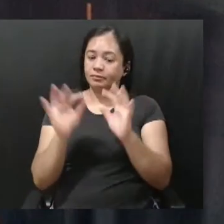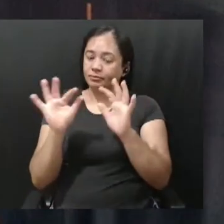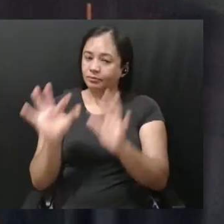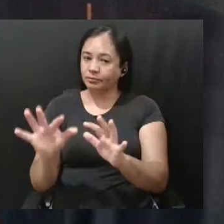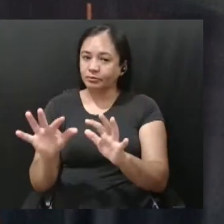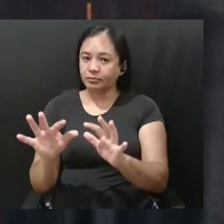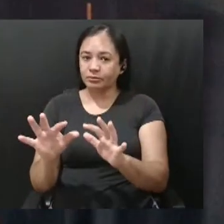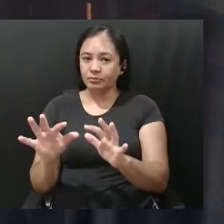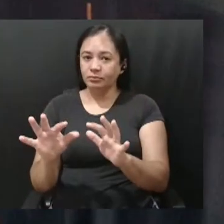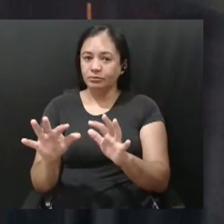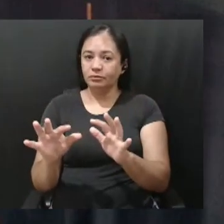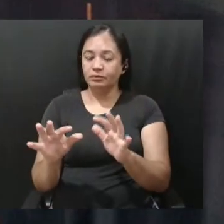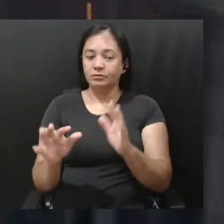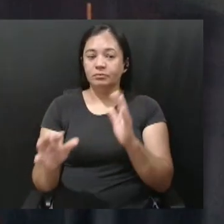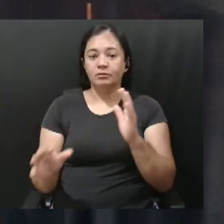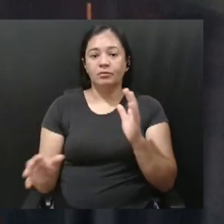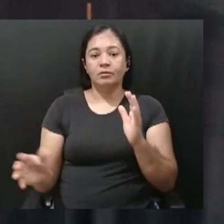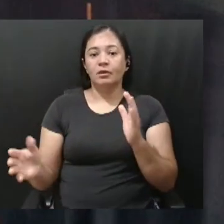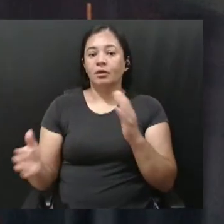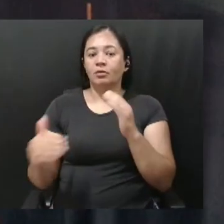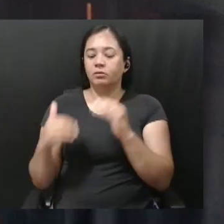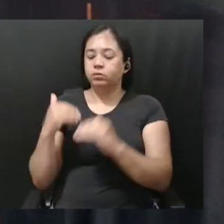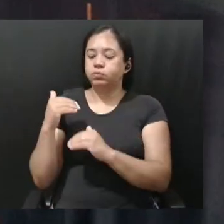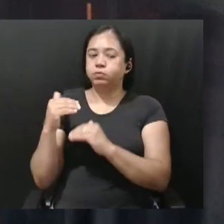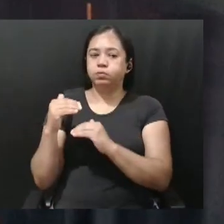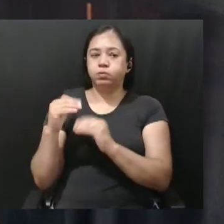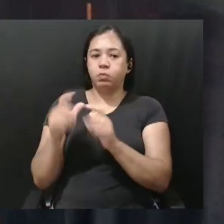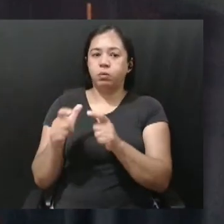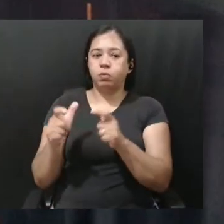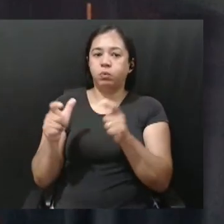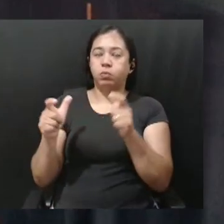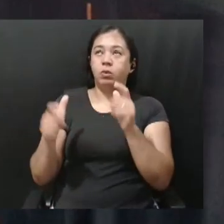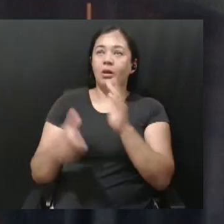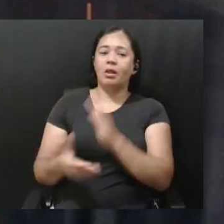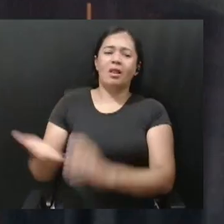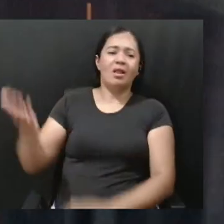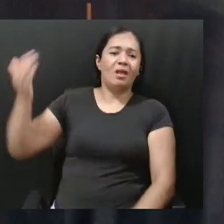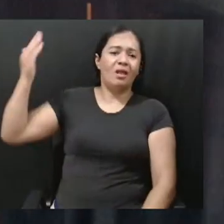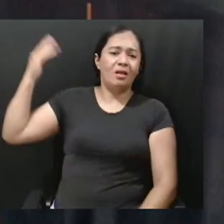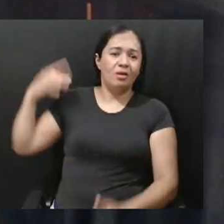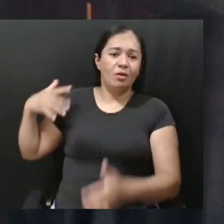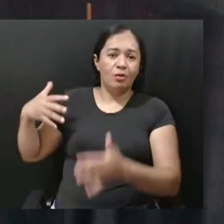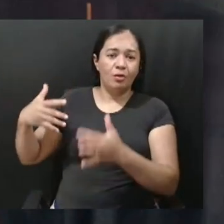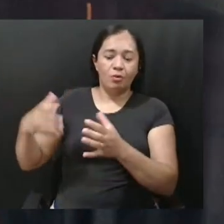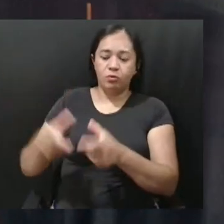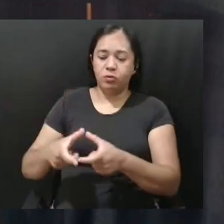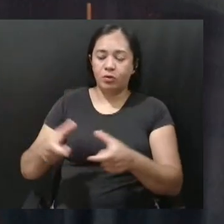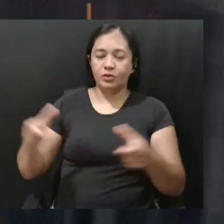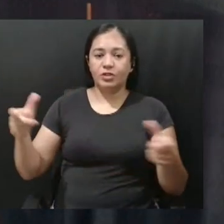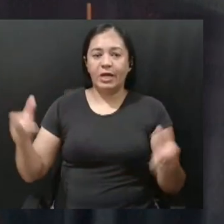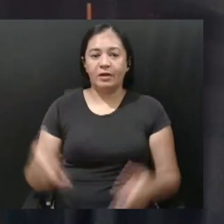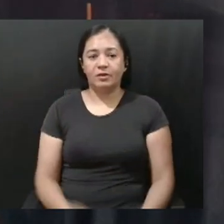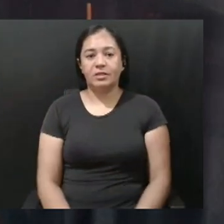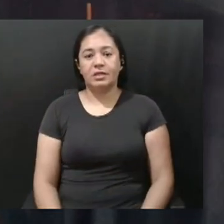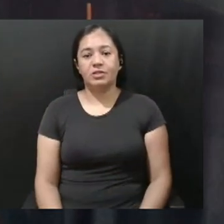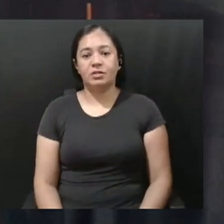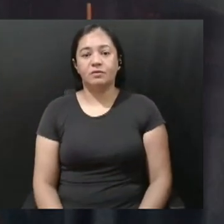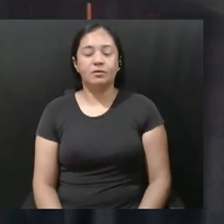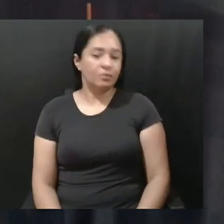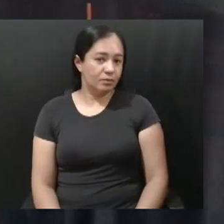remontando a coisas muito anteriores, né, muito Uhum. anteriores a àquele momento que está ali agora, né. Sim,